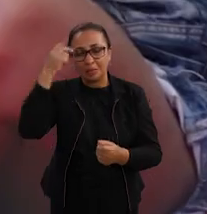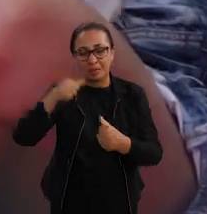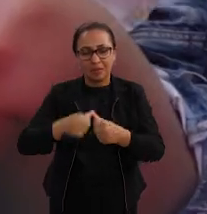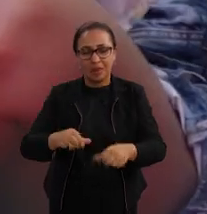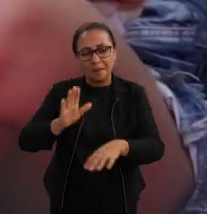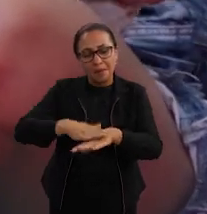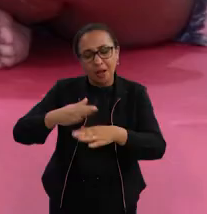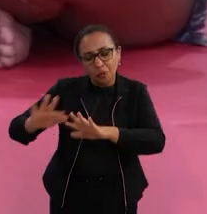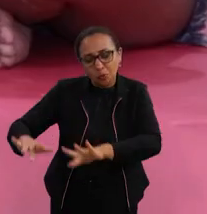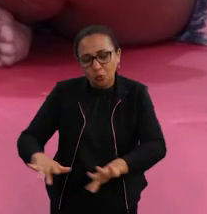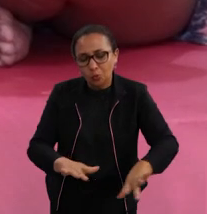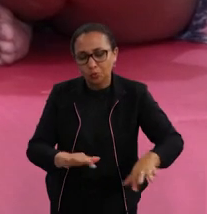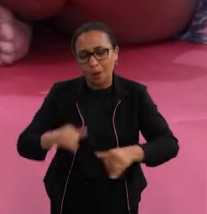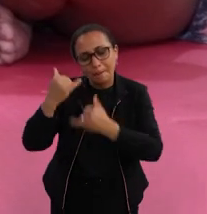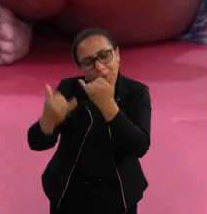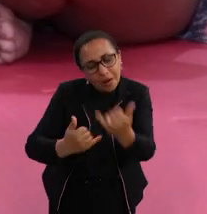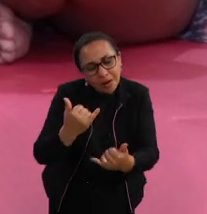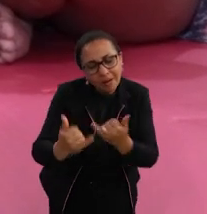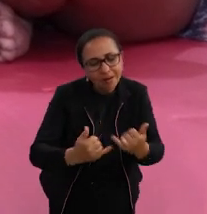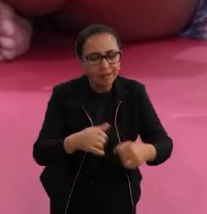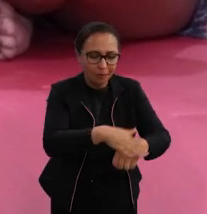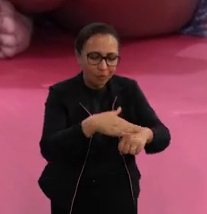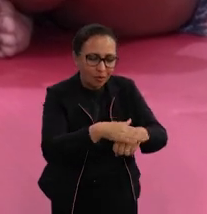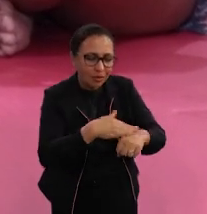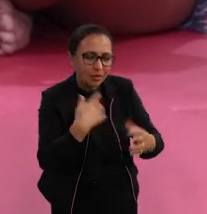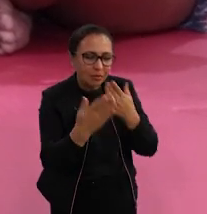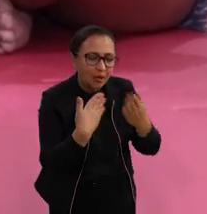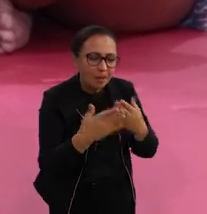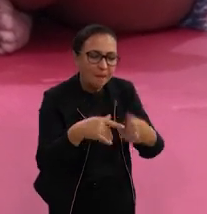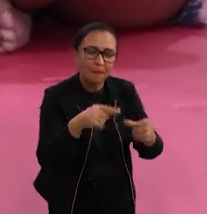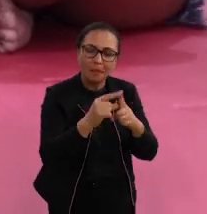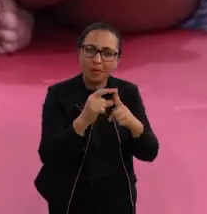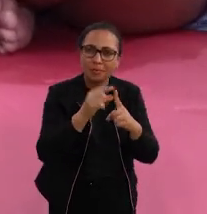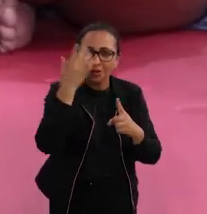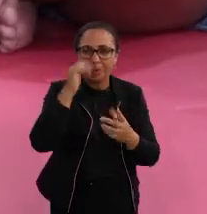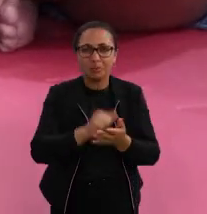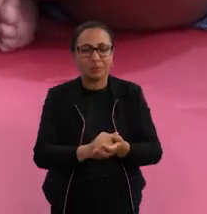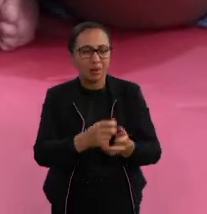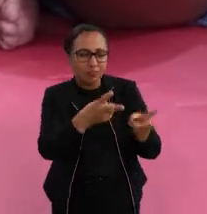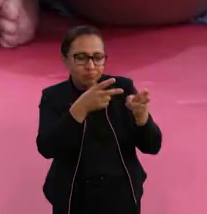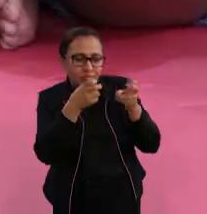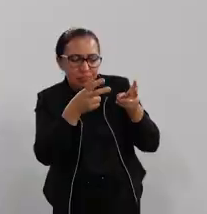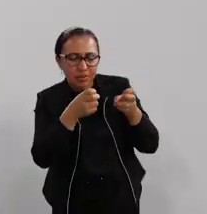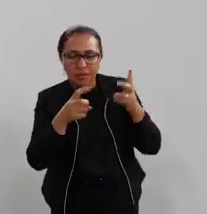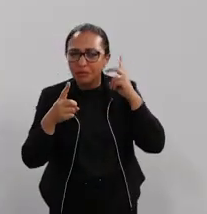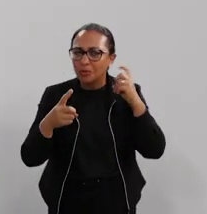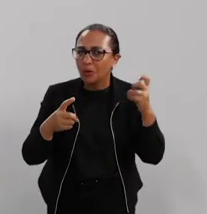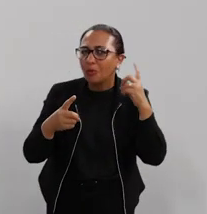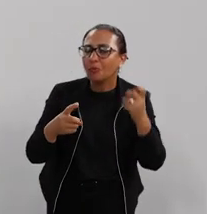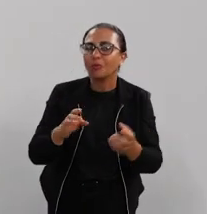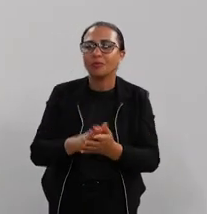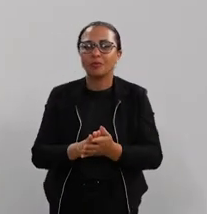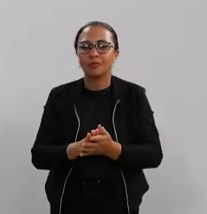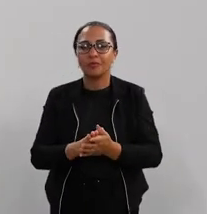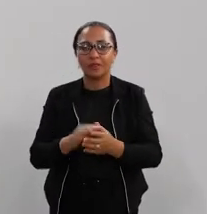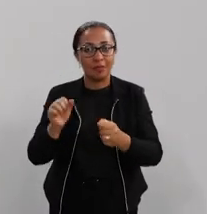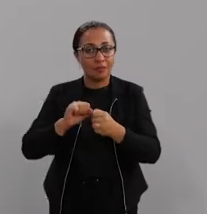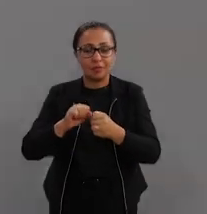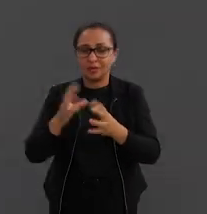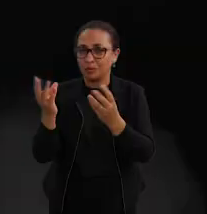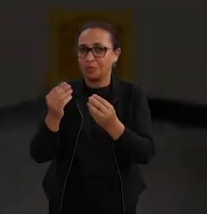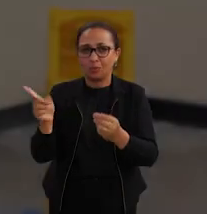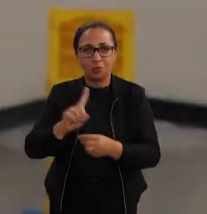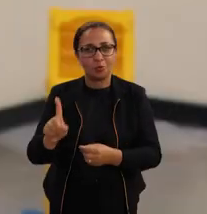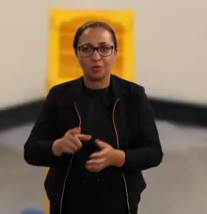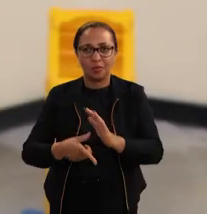ensinaram a ficar com ela mais no chão, brincar com ela, conversar, falar palavrinhas para ela começar já, uma coisa que eu não fazia muito,